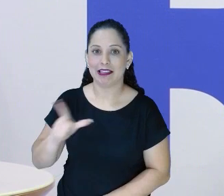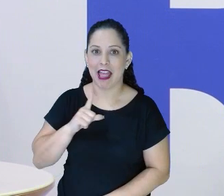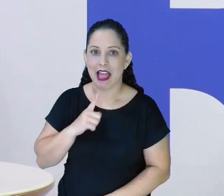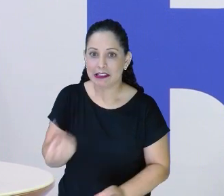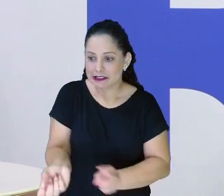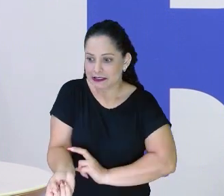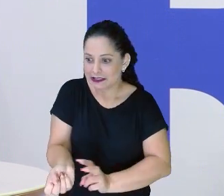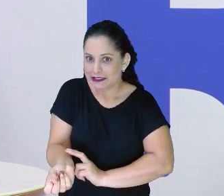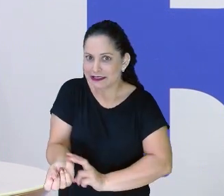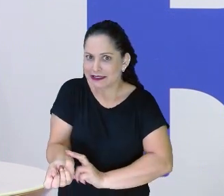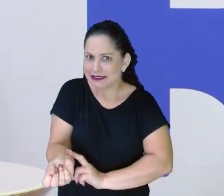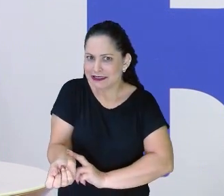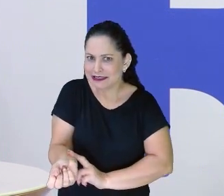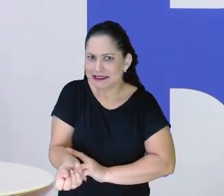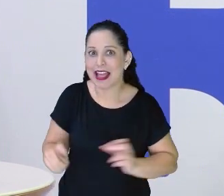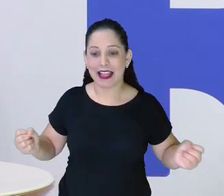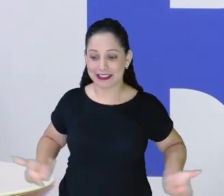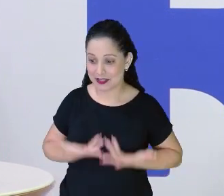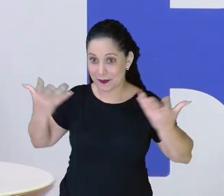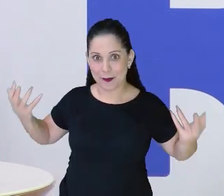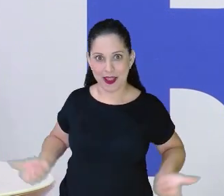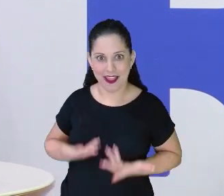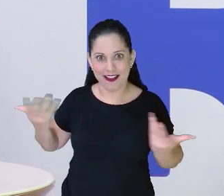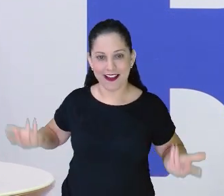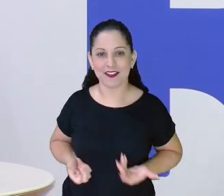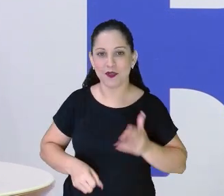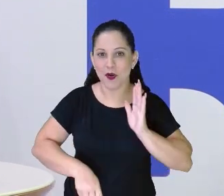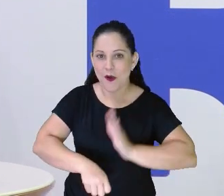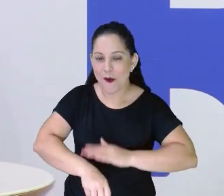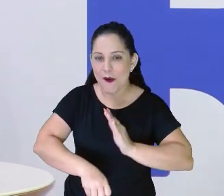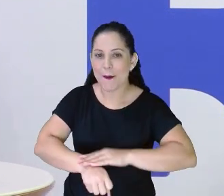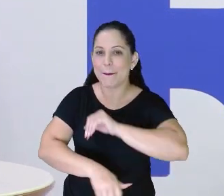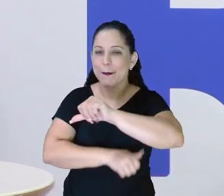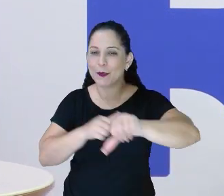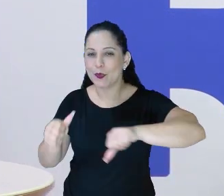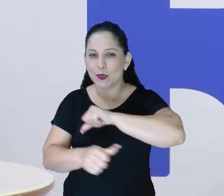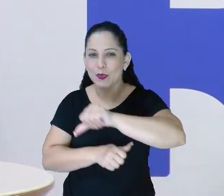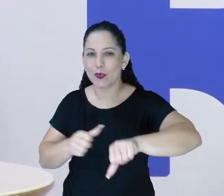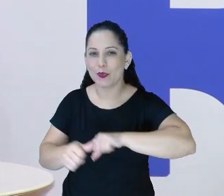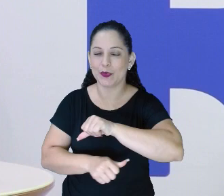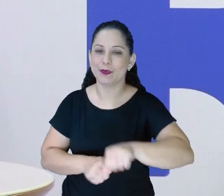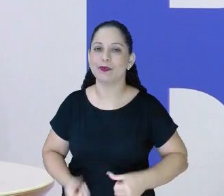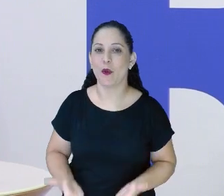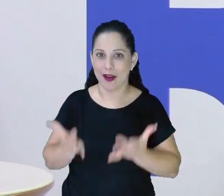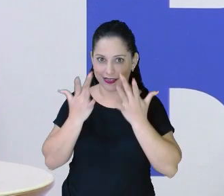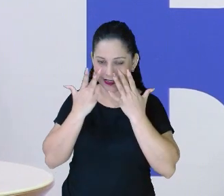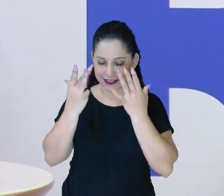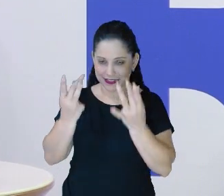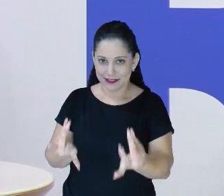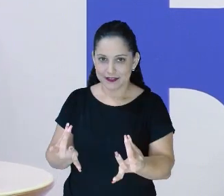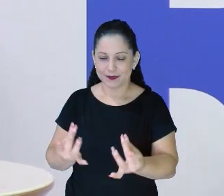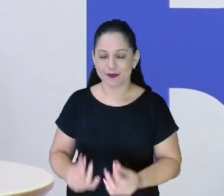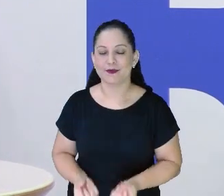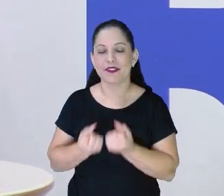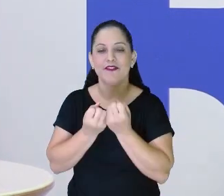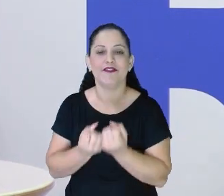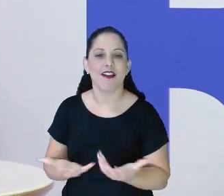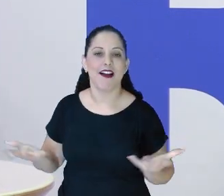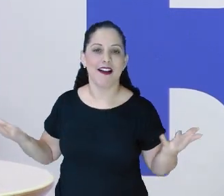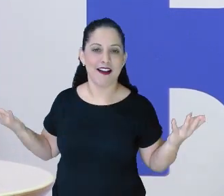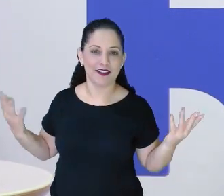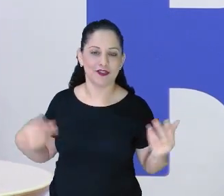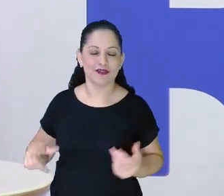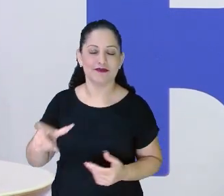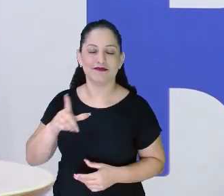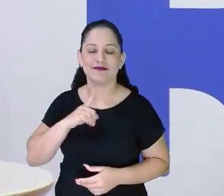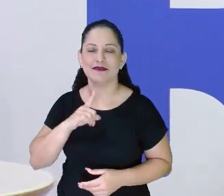nosso horário mudou, temos mais um pouquinho de tempo com vocês, então fica atento, tá? Muita gente tem aquele